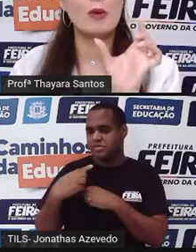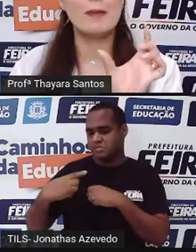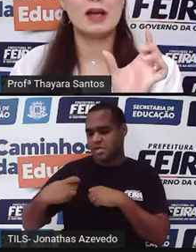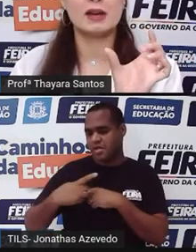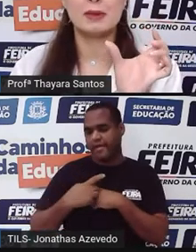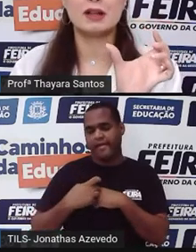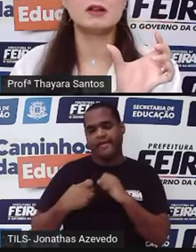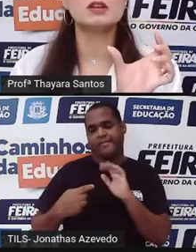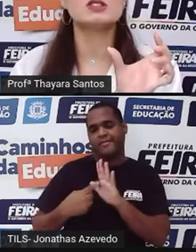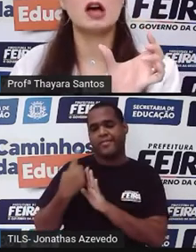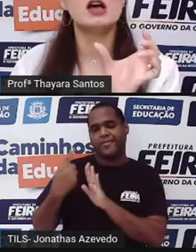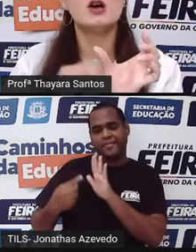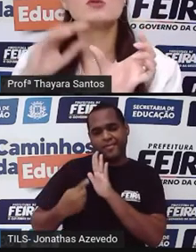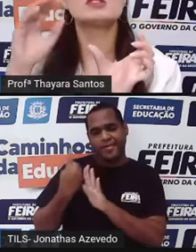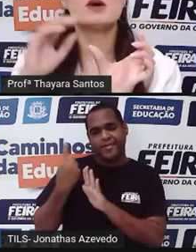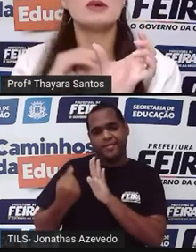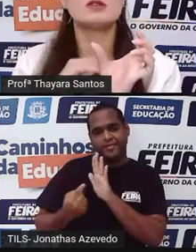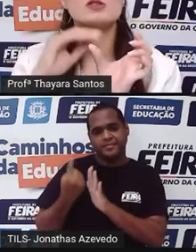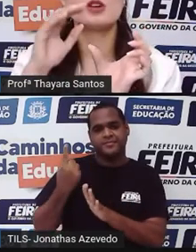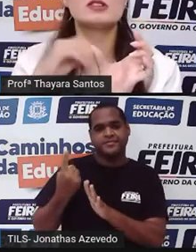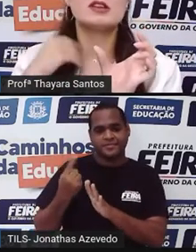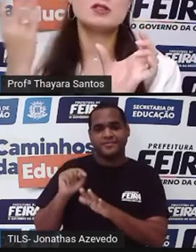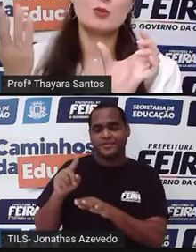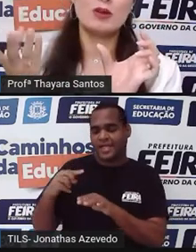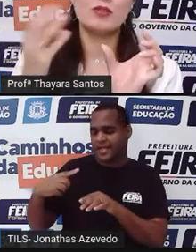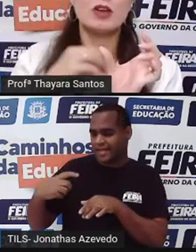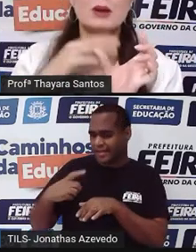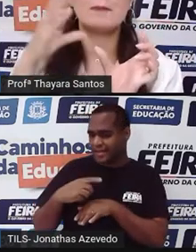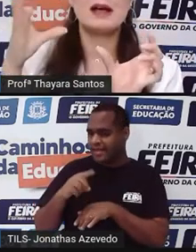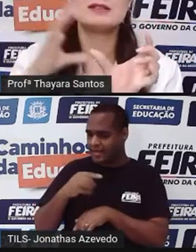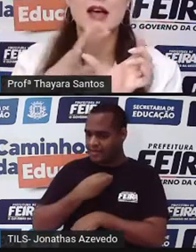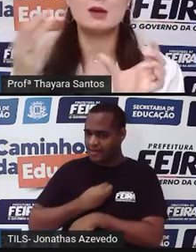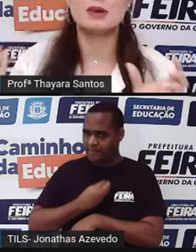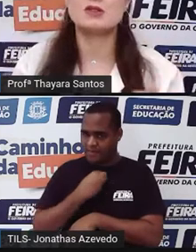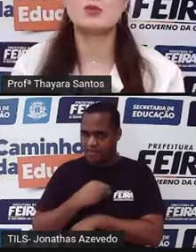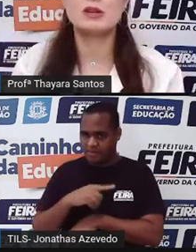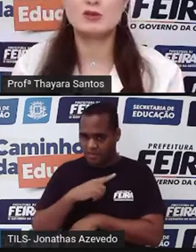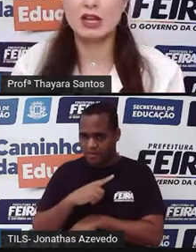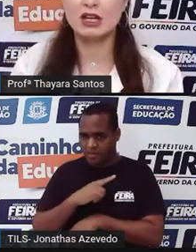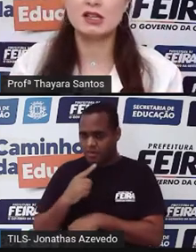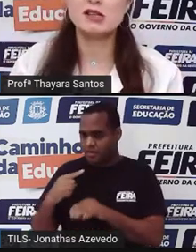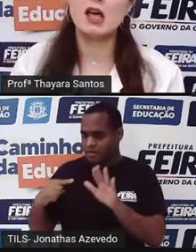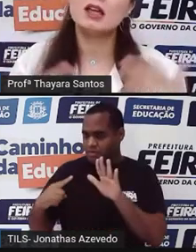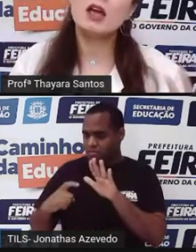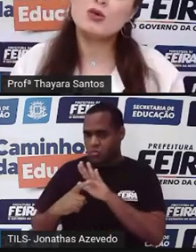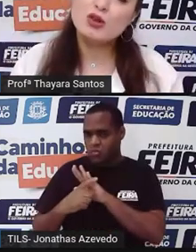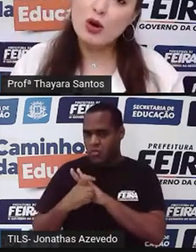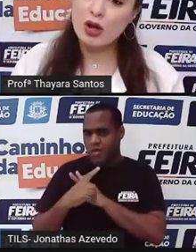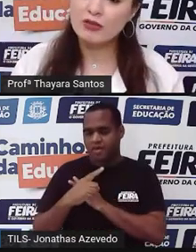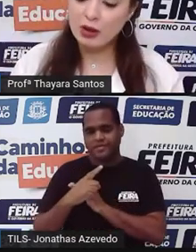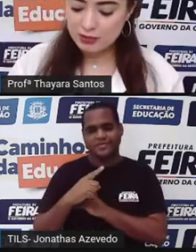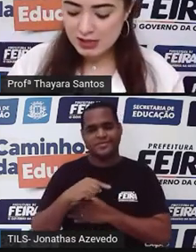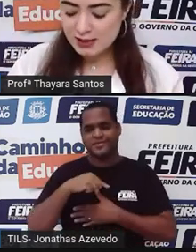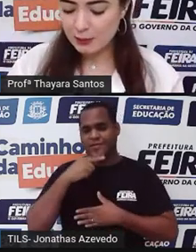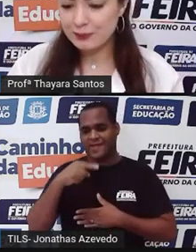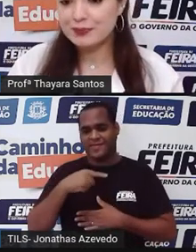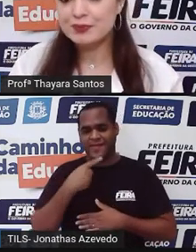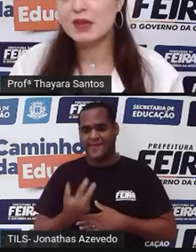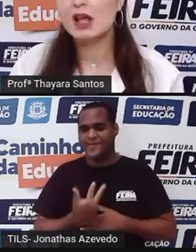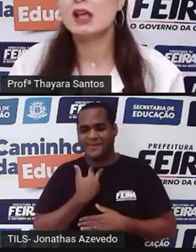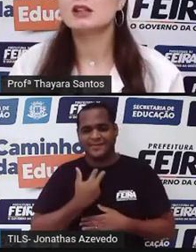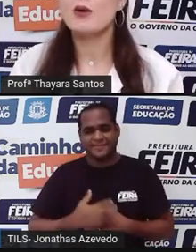também continua com uma barreira para não deixar os espermatozoides que sobreviverem passarem para as tubas uterinas e onde ocorre a